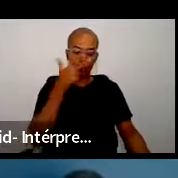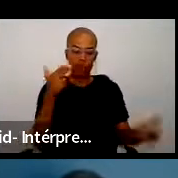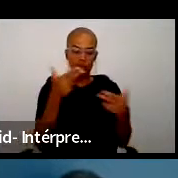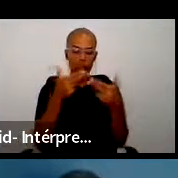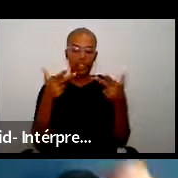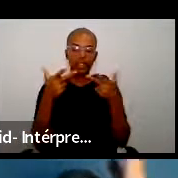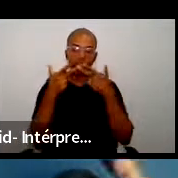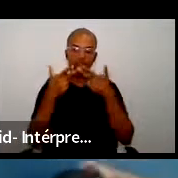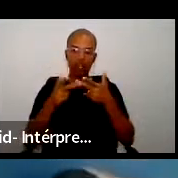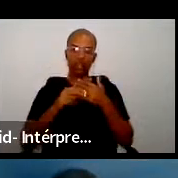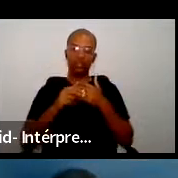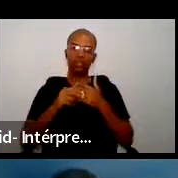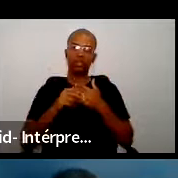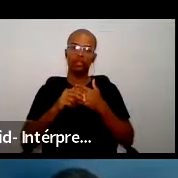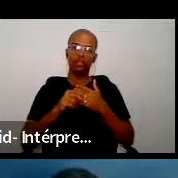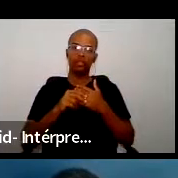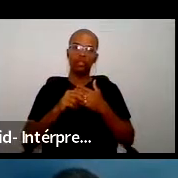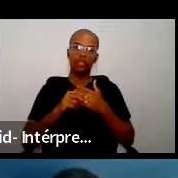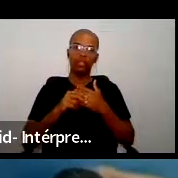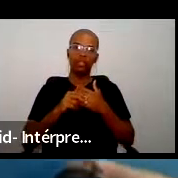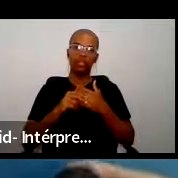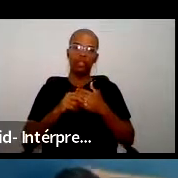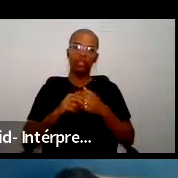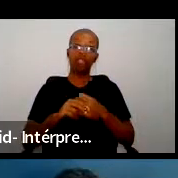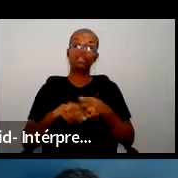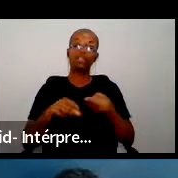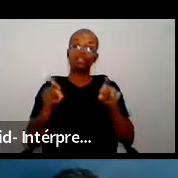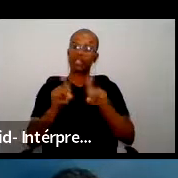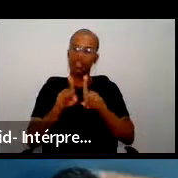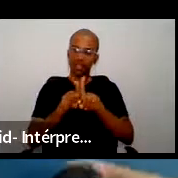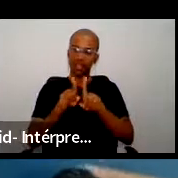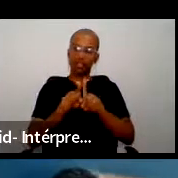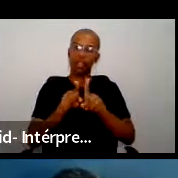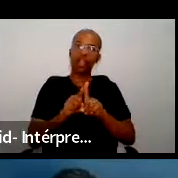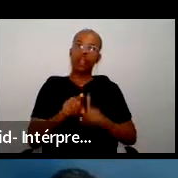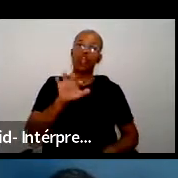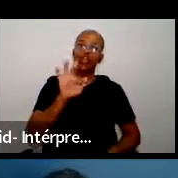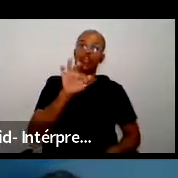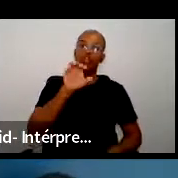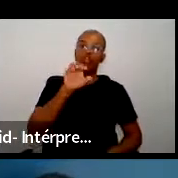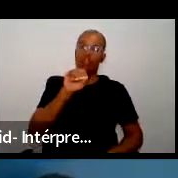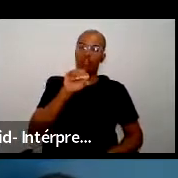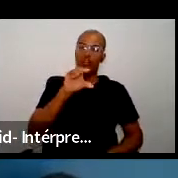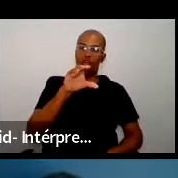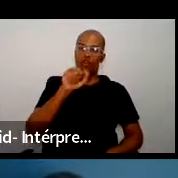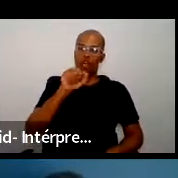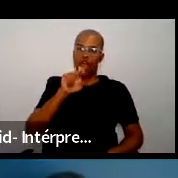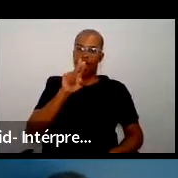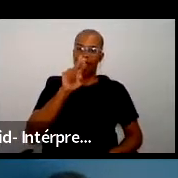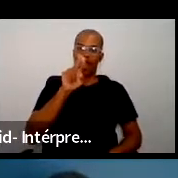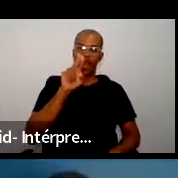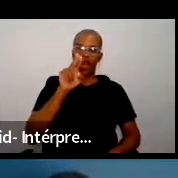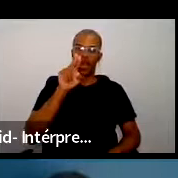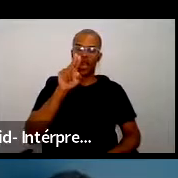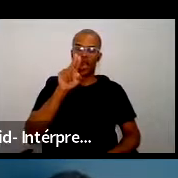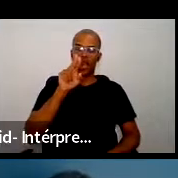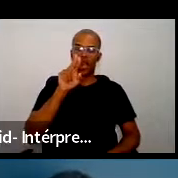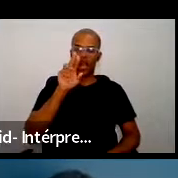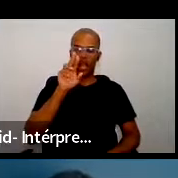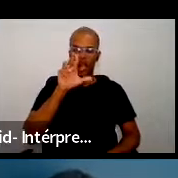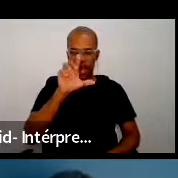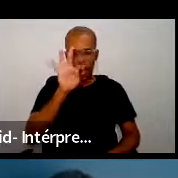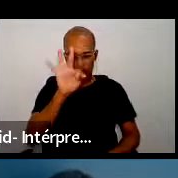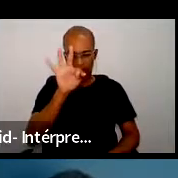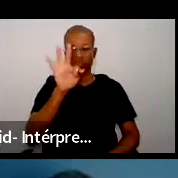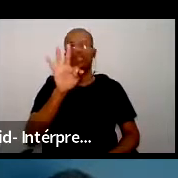Paulo Freire fala, e que também o Foucault vai falar, né? Fala que é como que